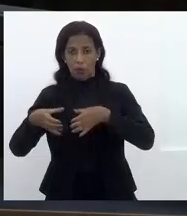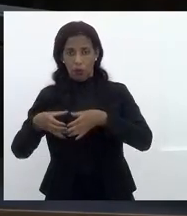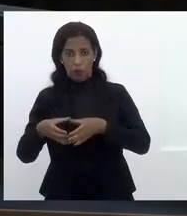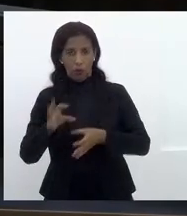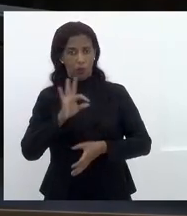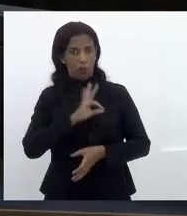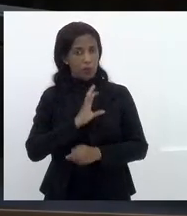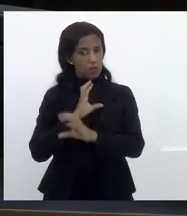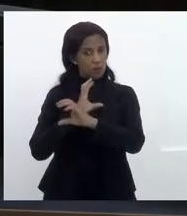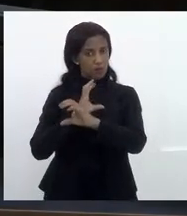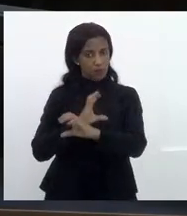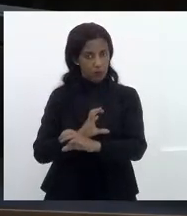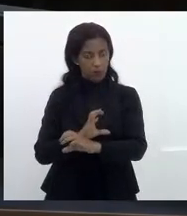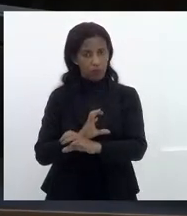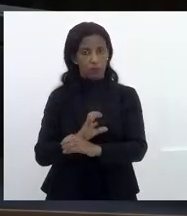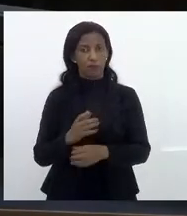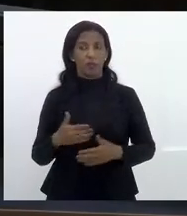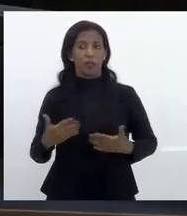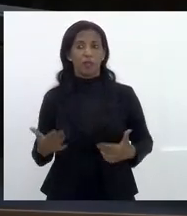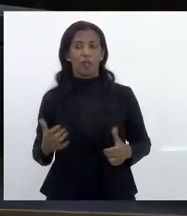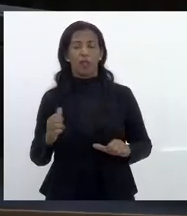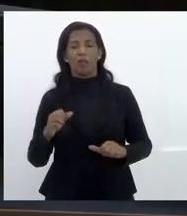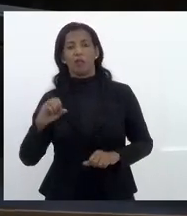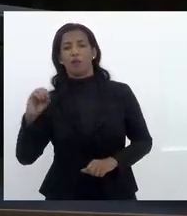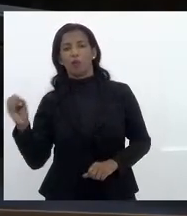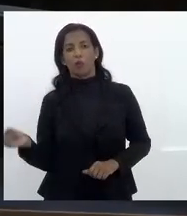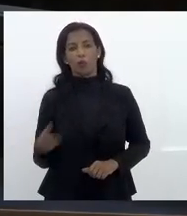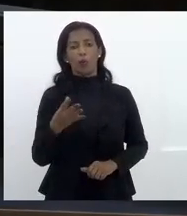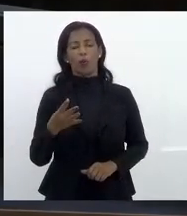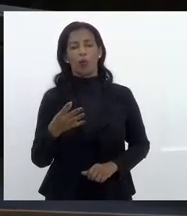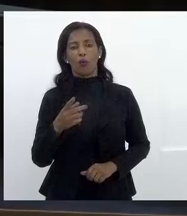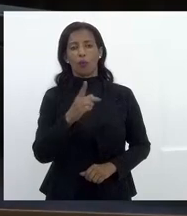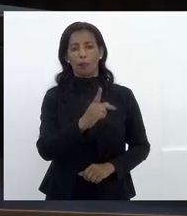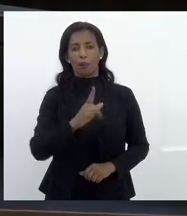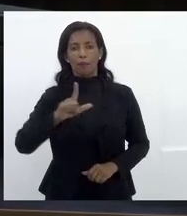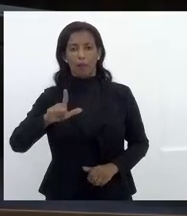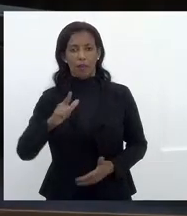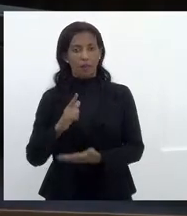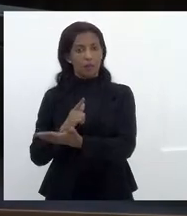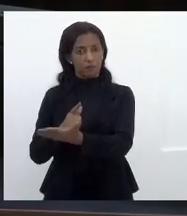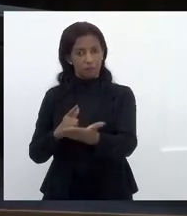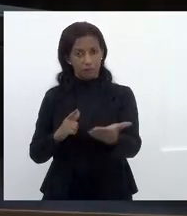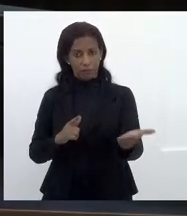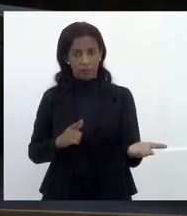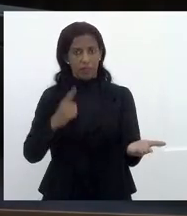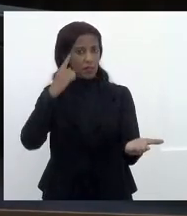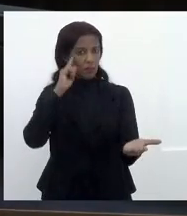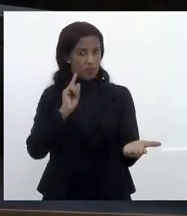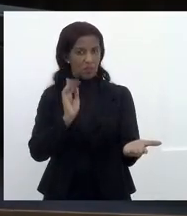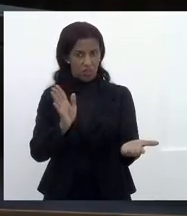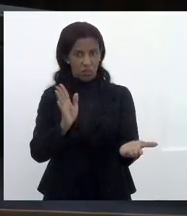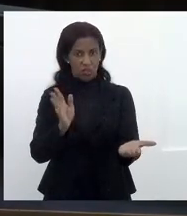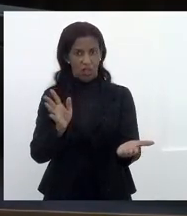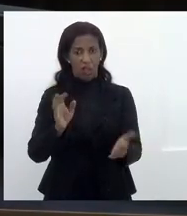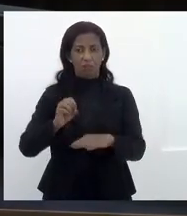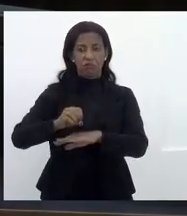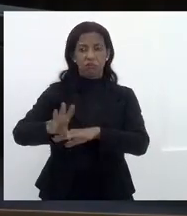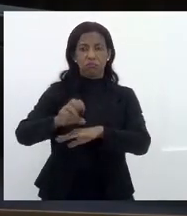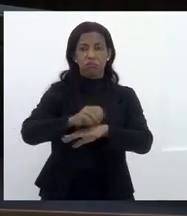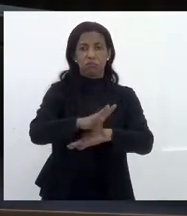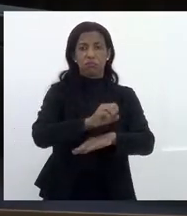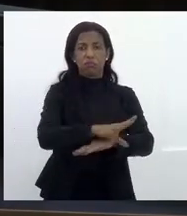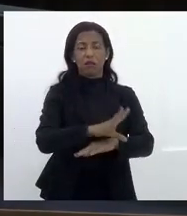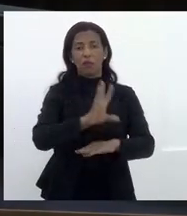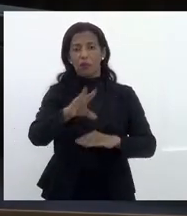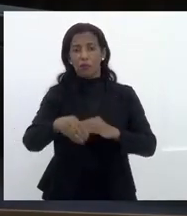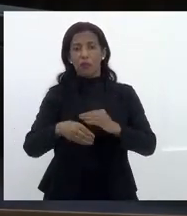da Polícia Civil E aí virou um novo projeto que tá aí com vocês não sei se vocês já receberam que